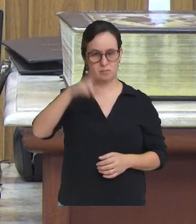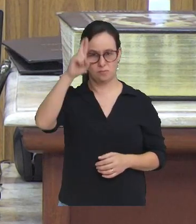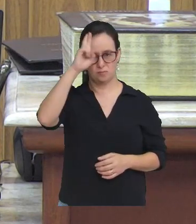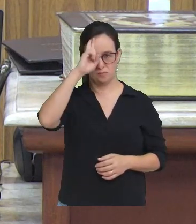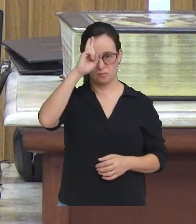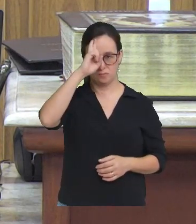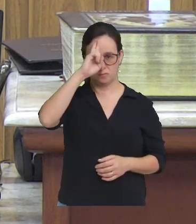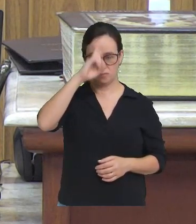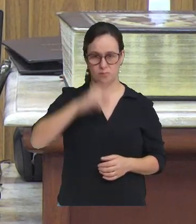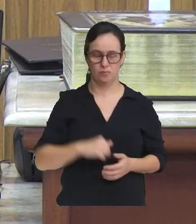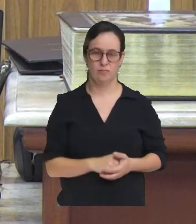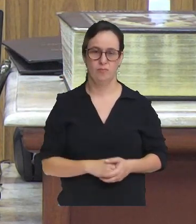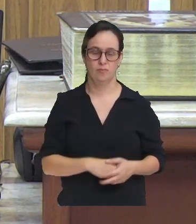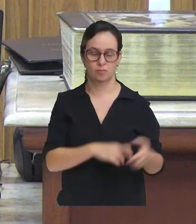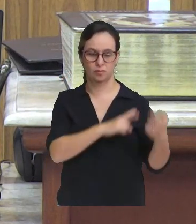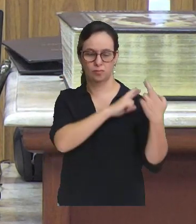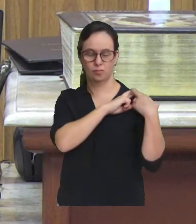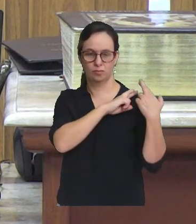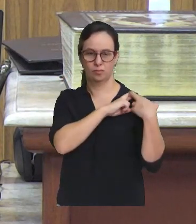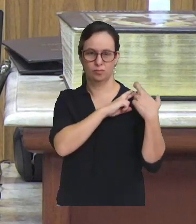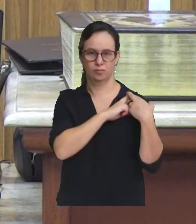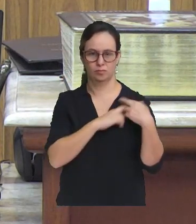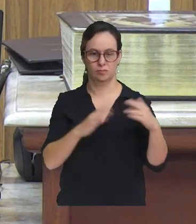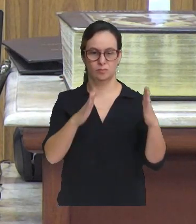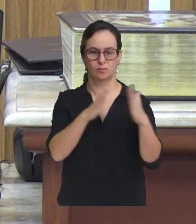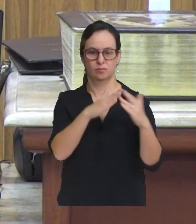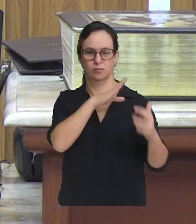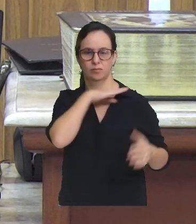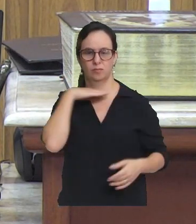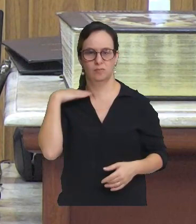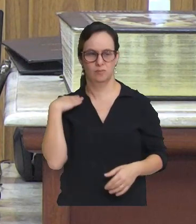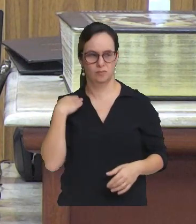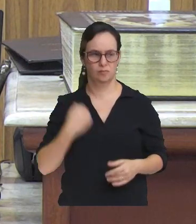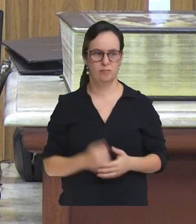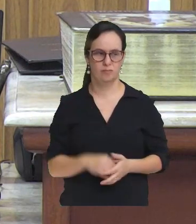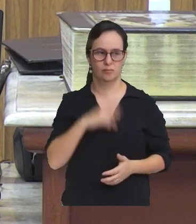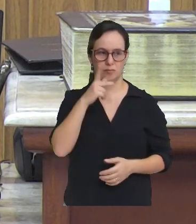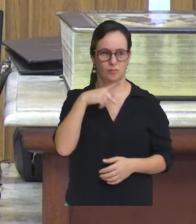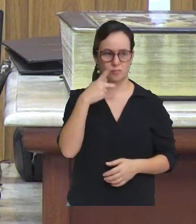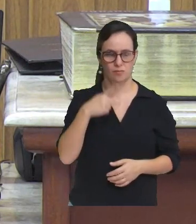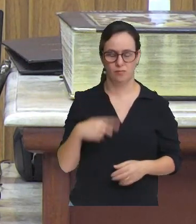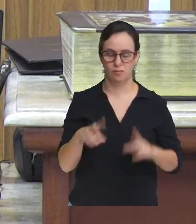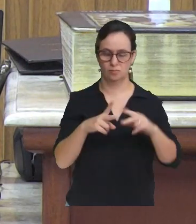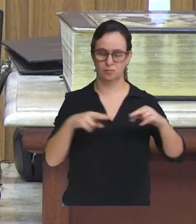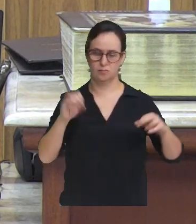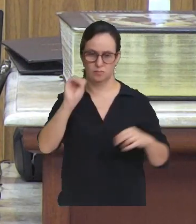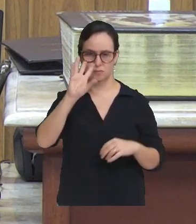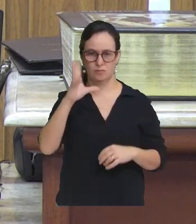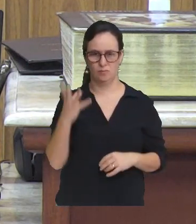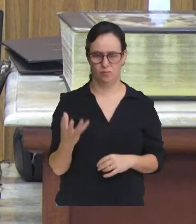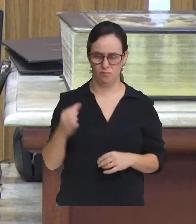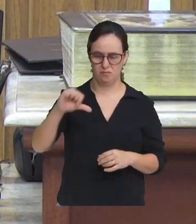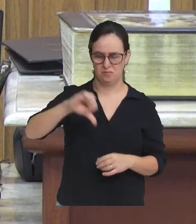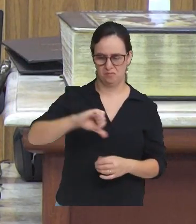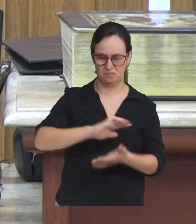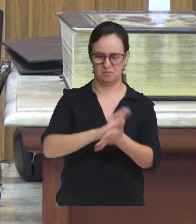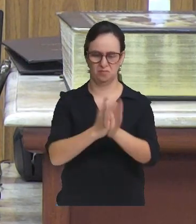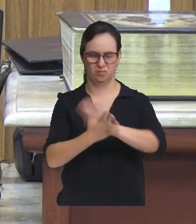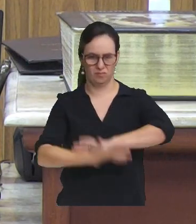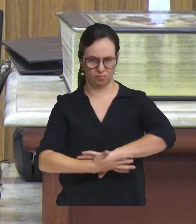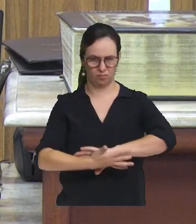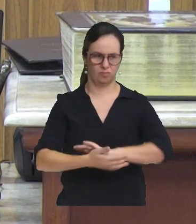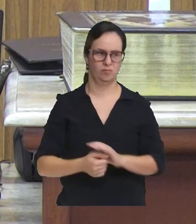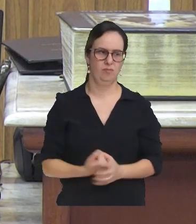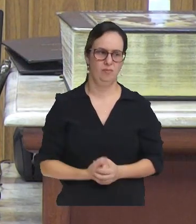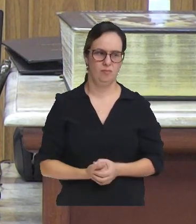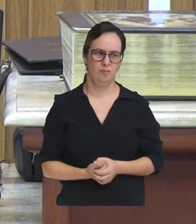de alguns assuntos referentes aos vários atos de vandalismo que estão ocorrendo naquele local. Mas até